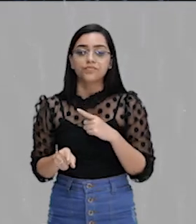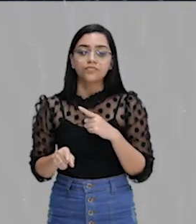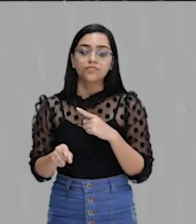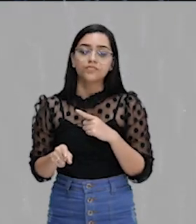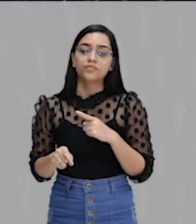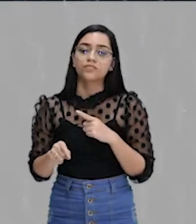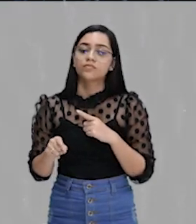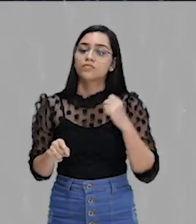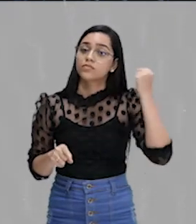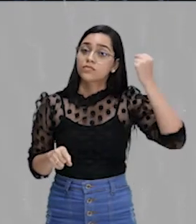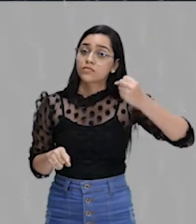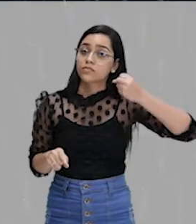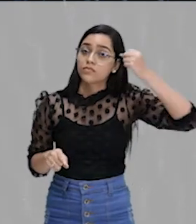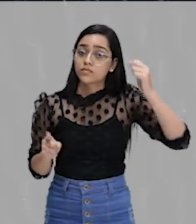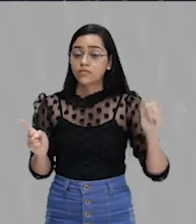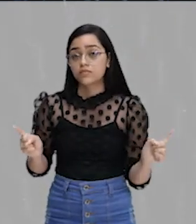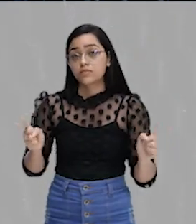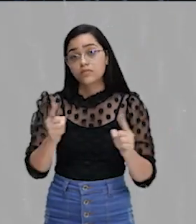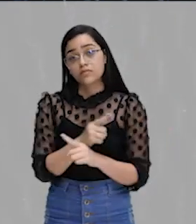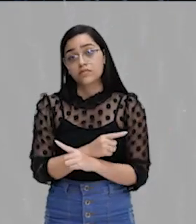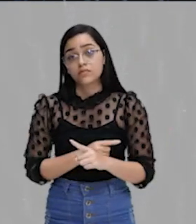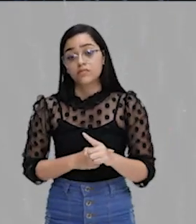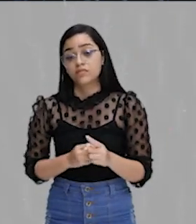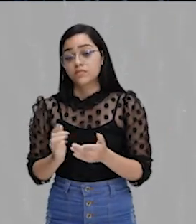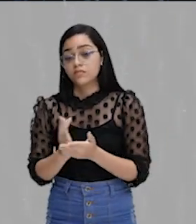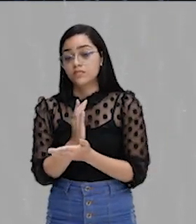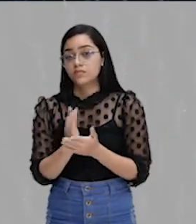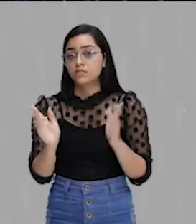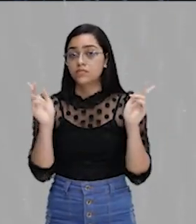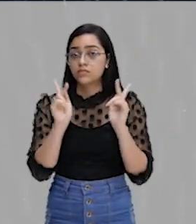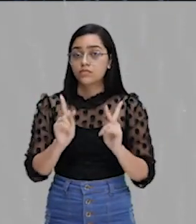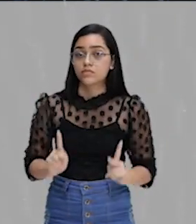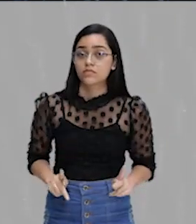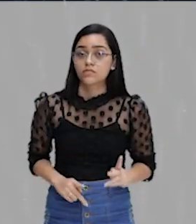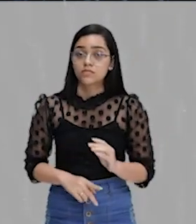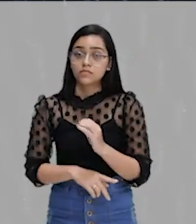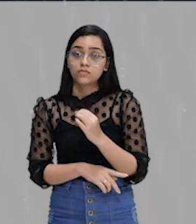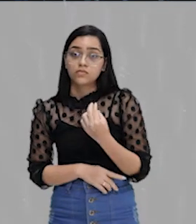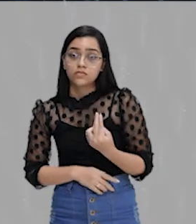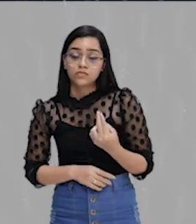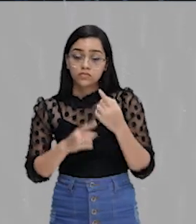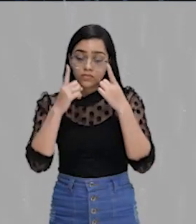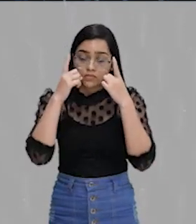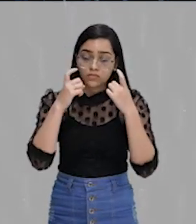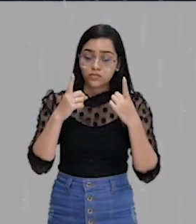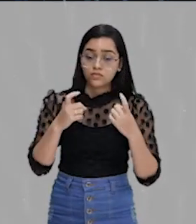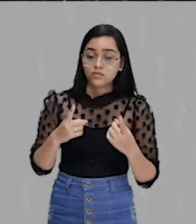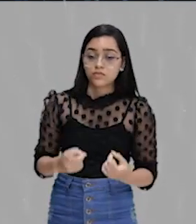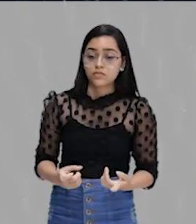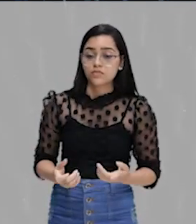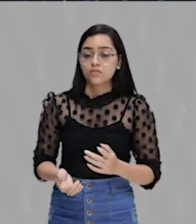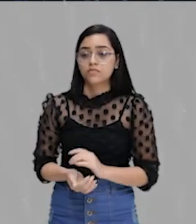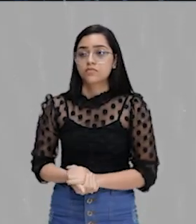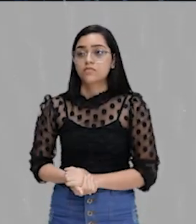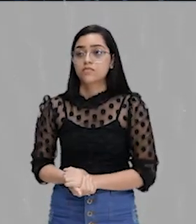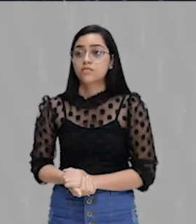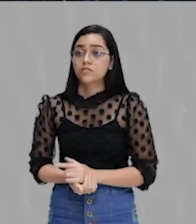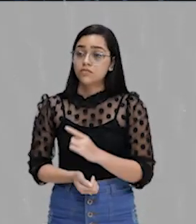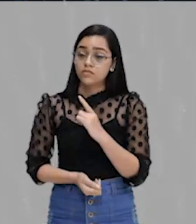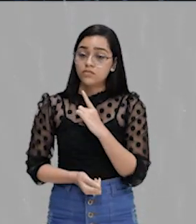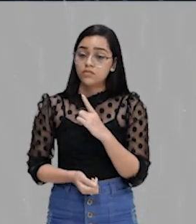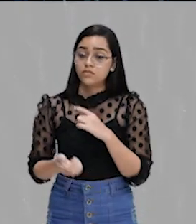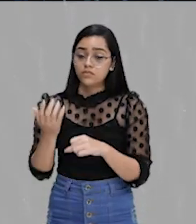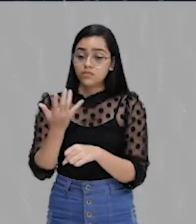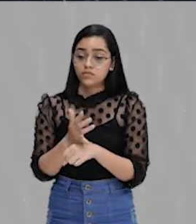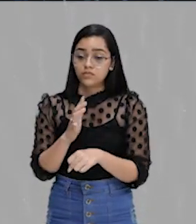manifestações de oposição, muitas delas pacíficas, outras de uma forma violenta. Então, a partir desses